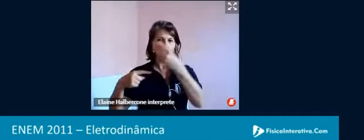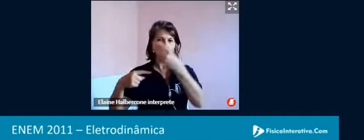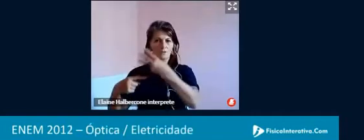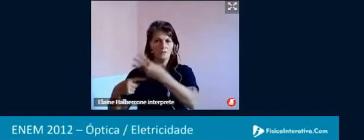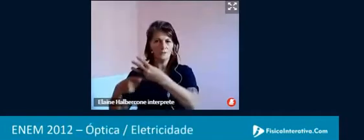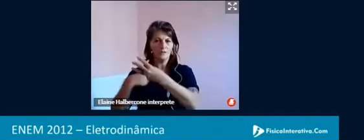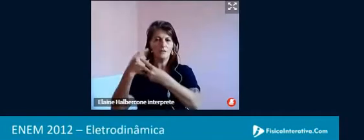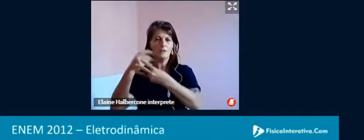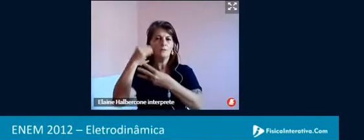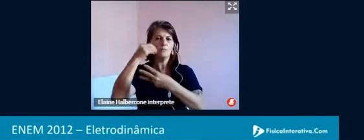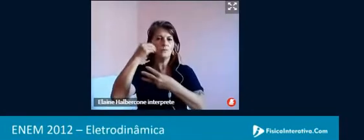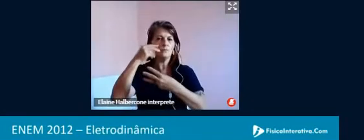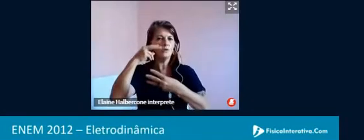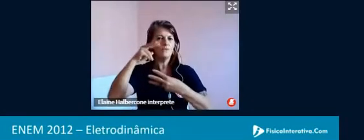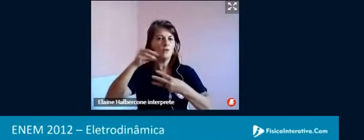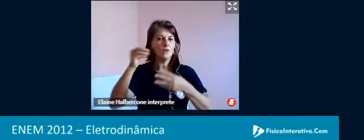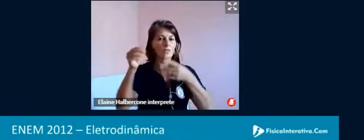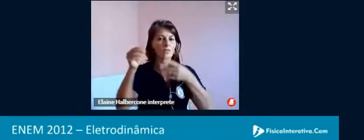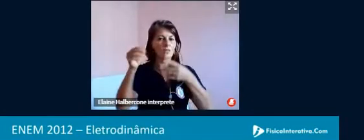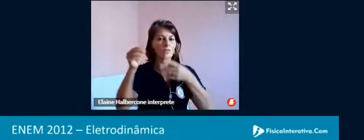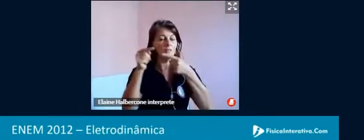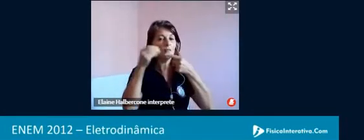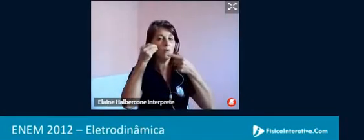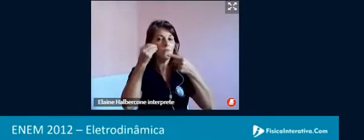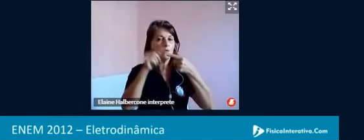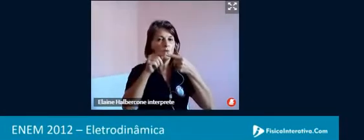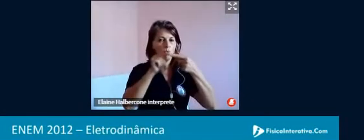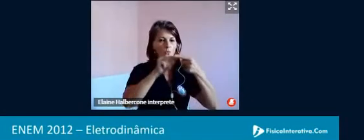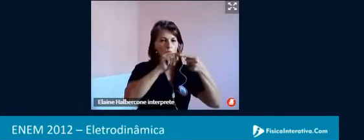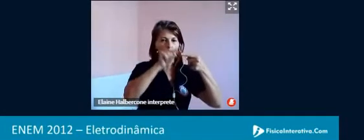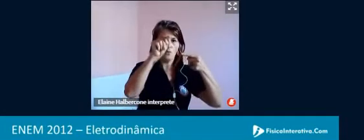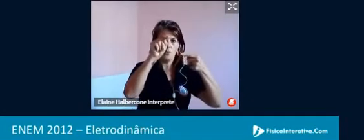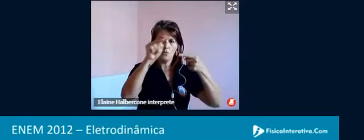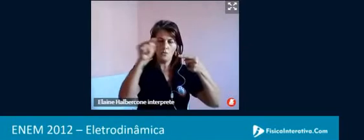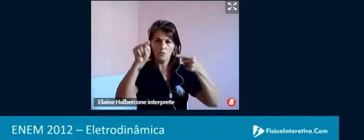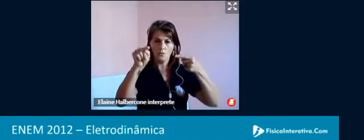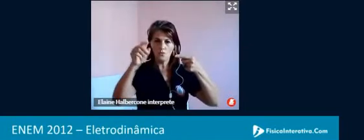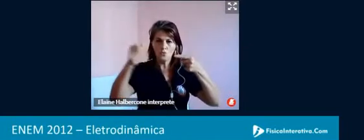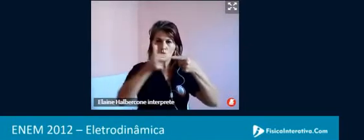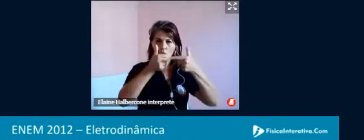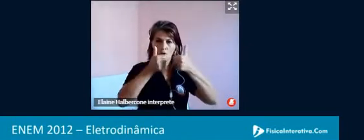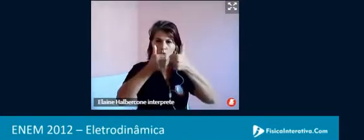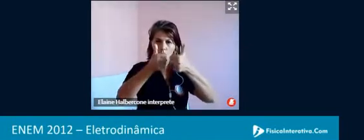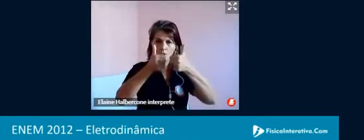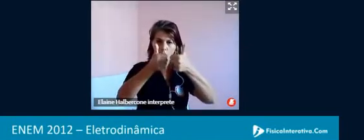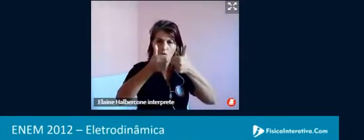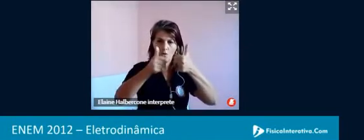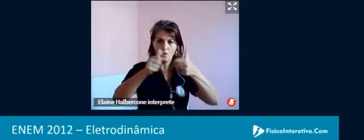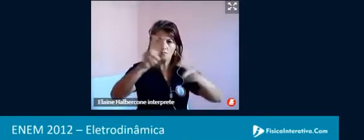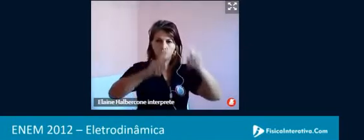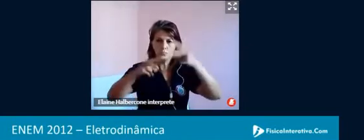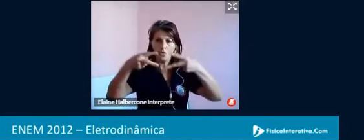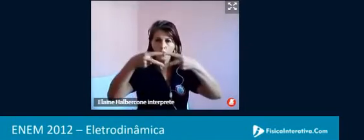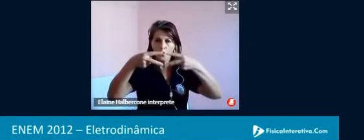Recomendo que você tente primeiro antes de ver a resolução. Como você liga e desliga lâmpadas, só acompanhando as